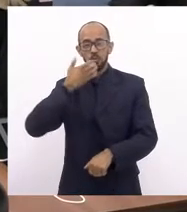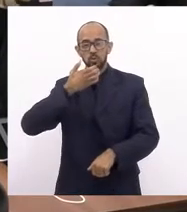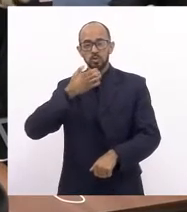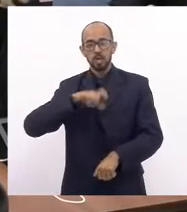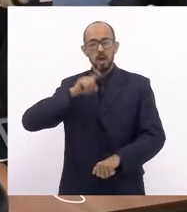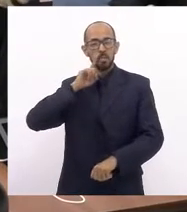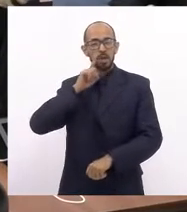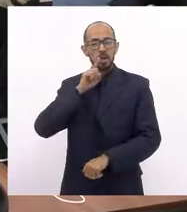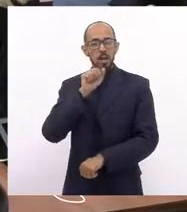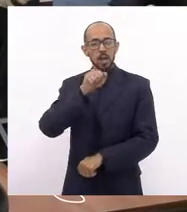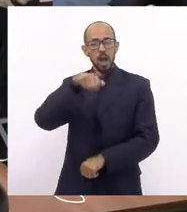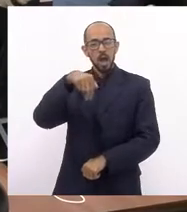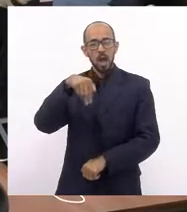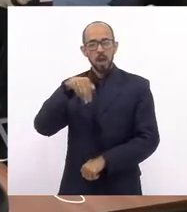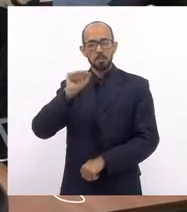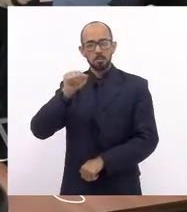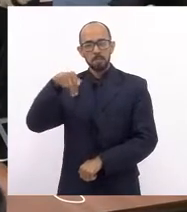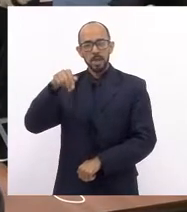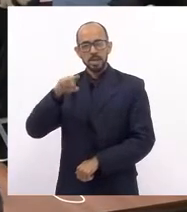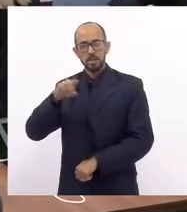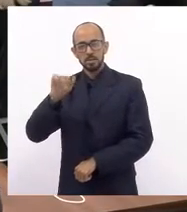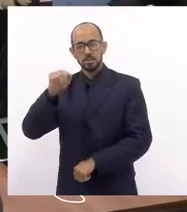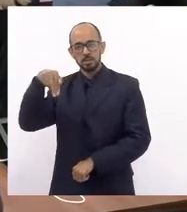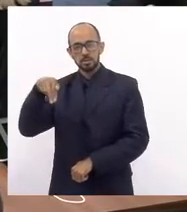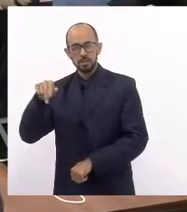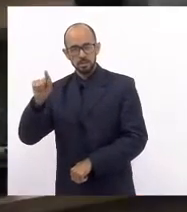a participação de todos.